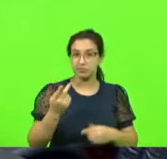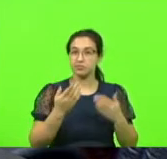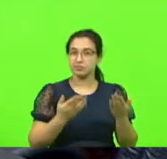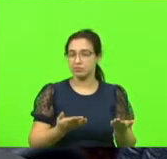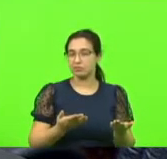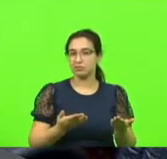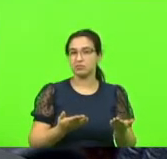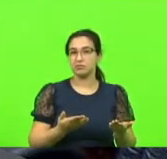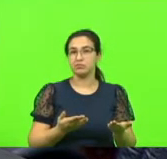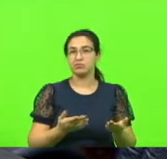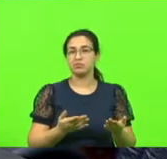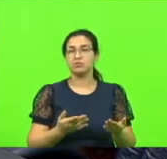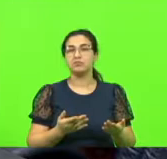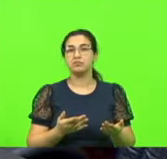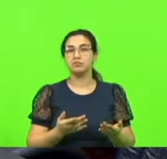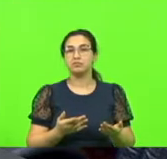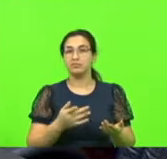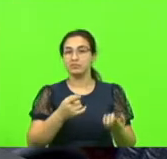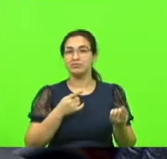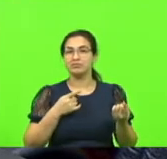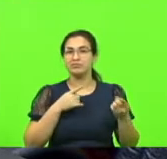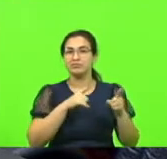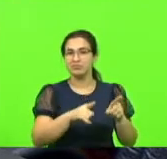a SIDASC, ela ofendeu